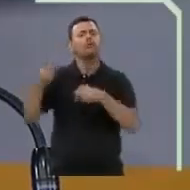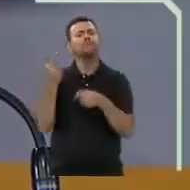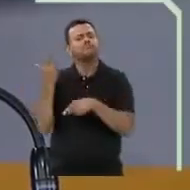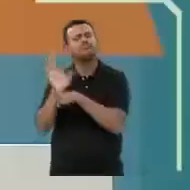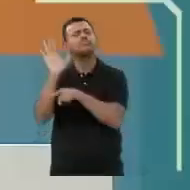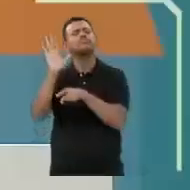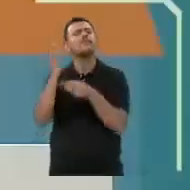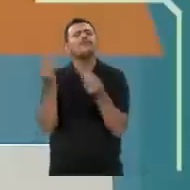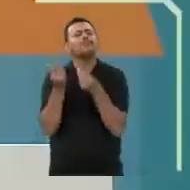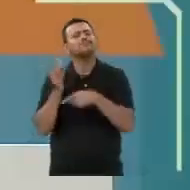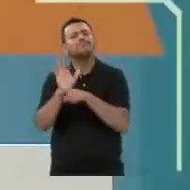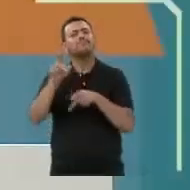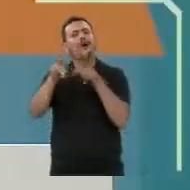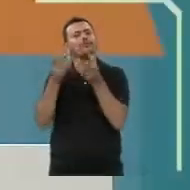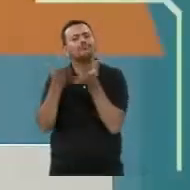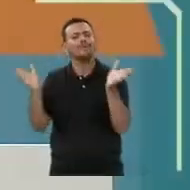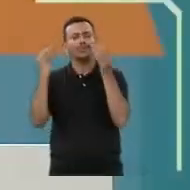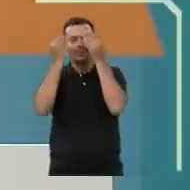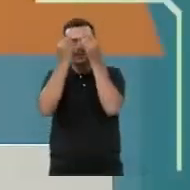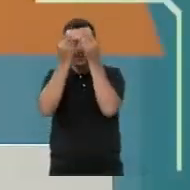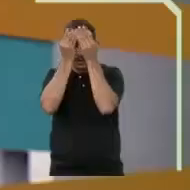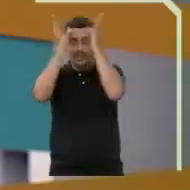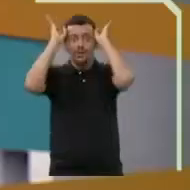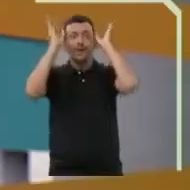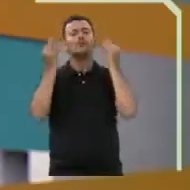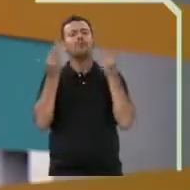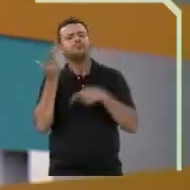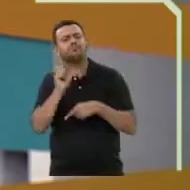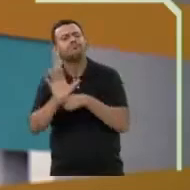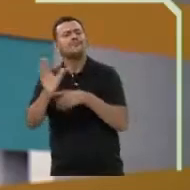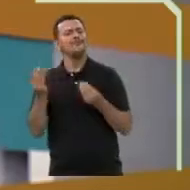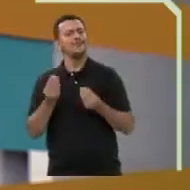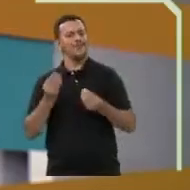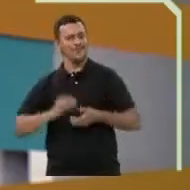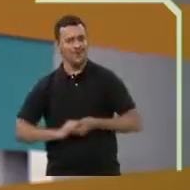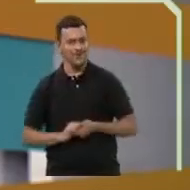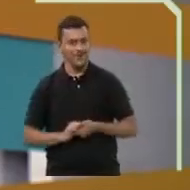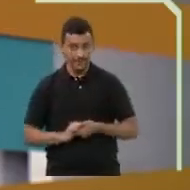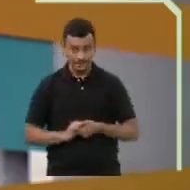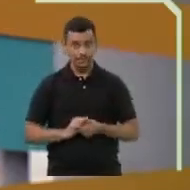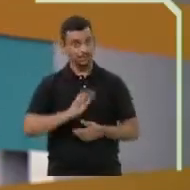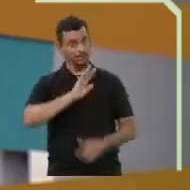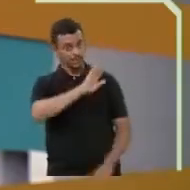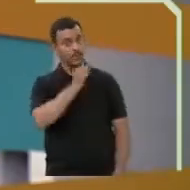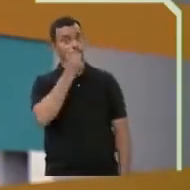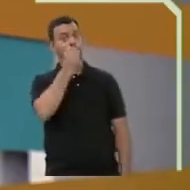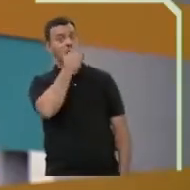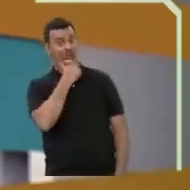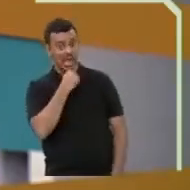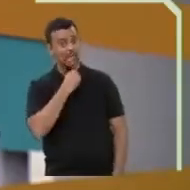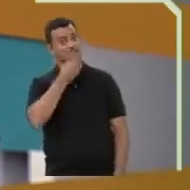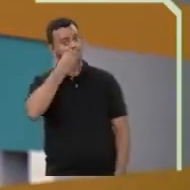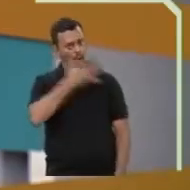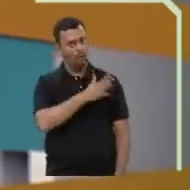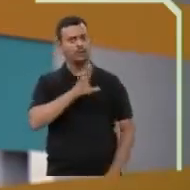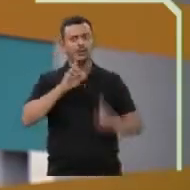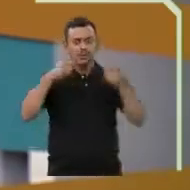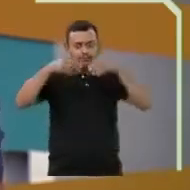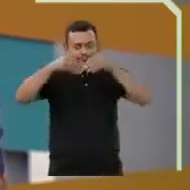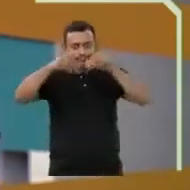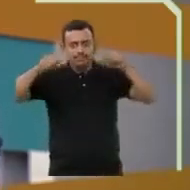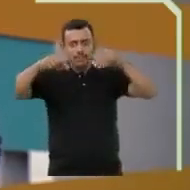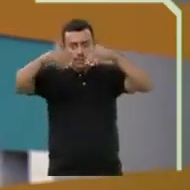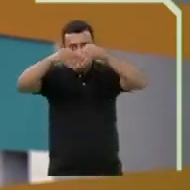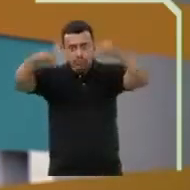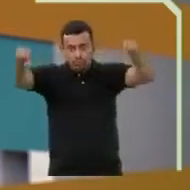aos índios? Um minuto e meio, Boulos. Olha, Marina, nós vamos demarcar terras indígenas